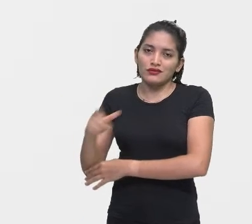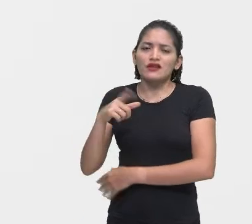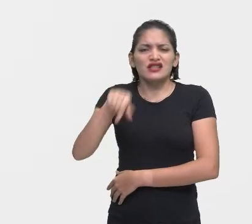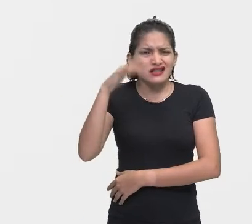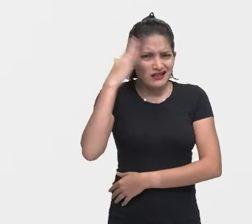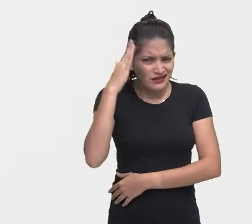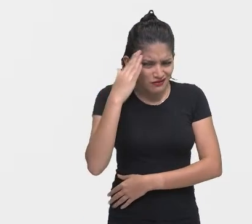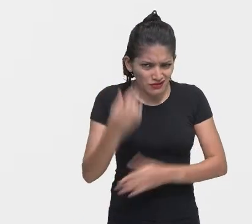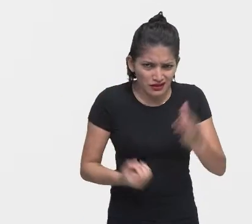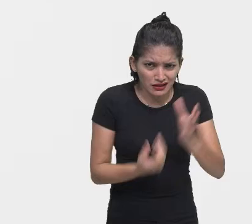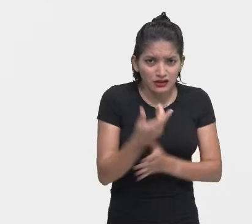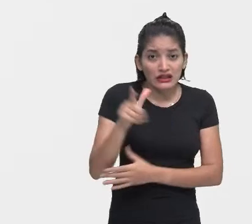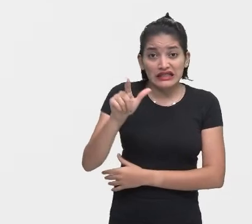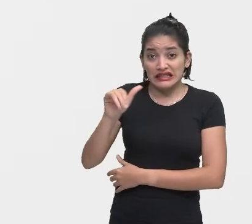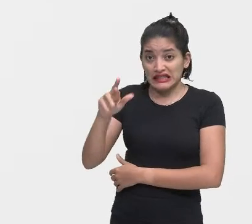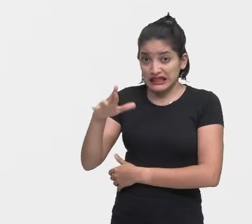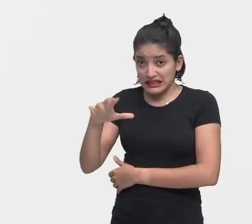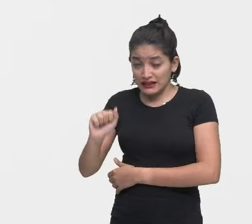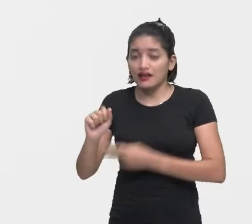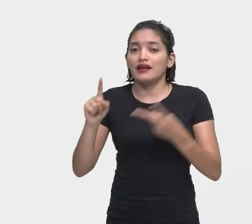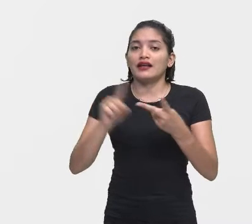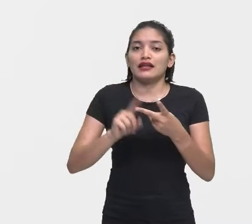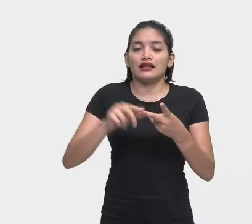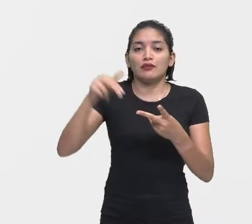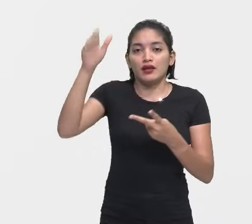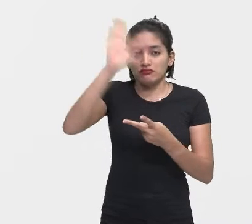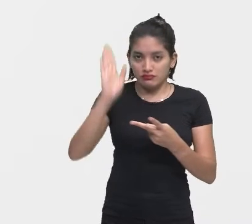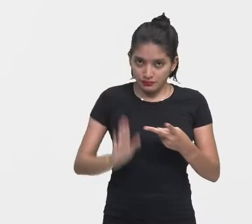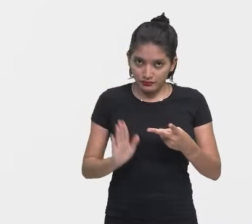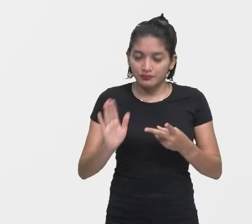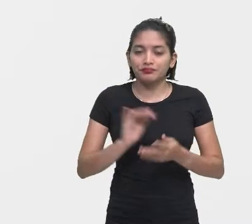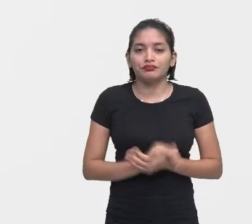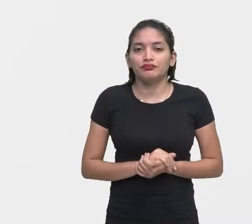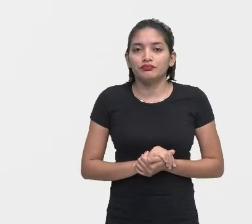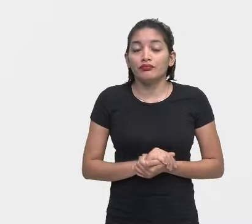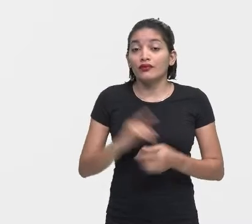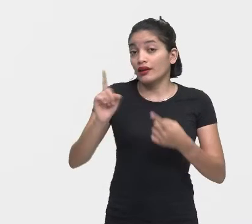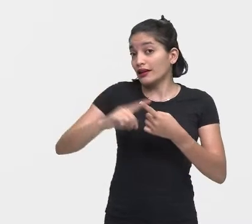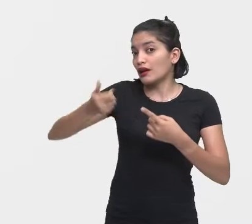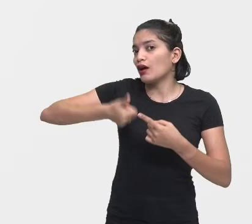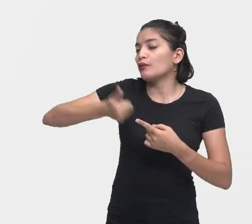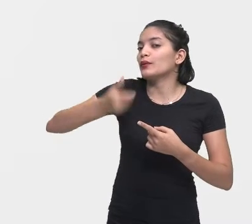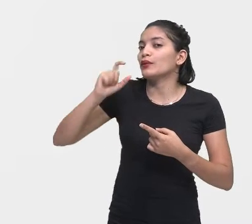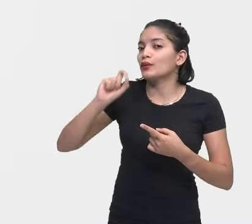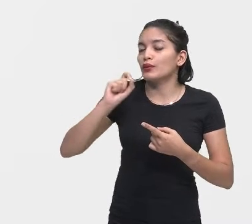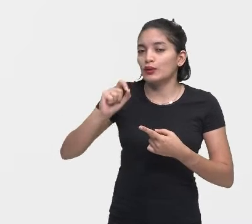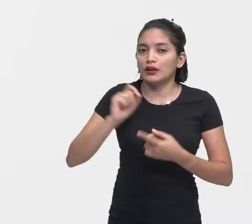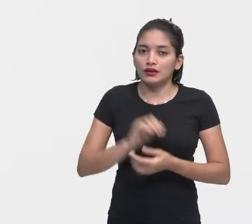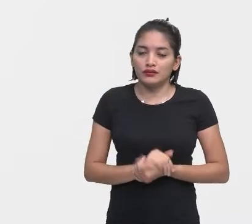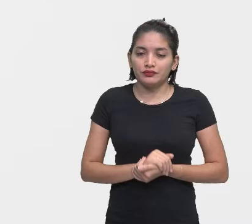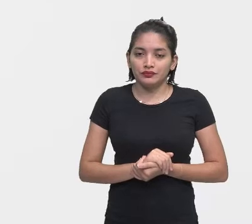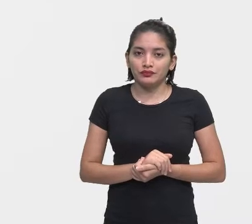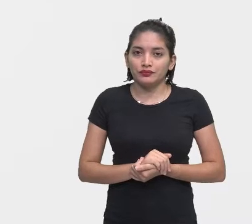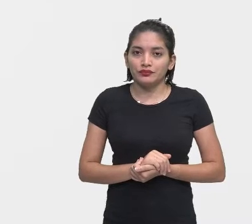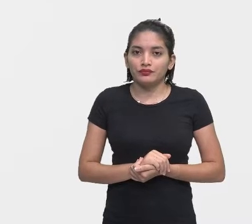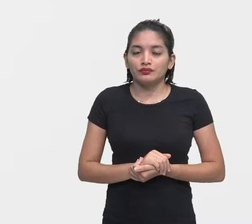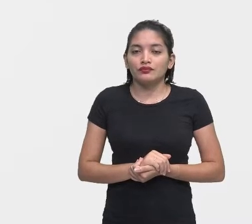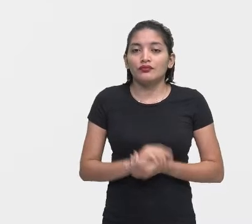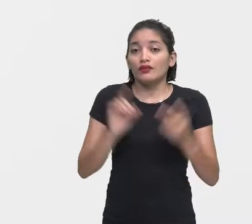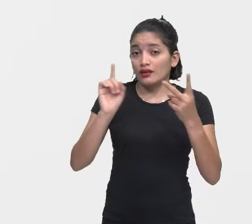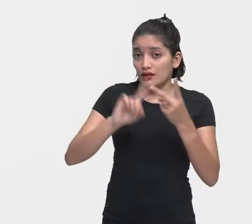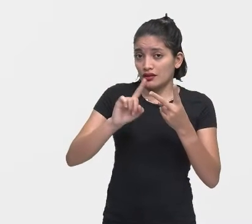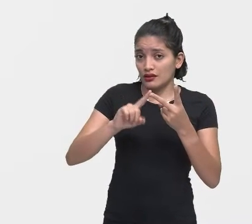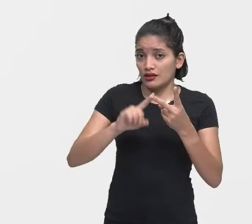produção lírica e uma produção nacionalista. Então, a primeira vamos tratar da poesia